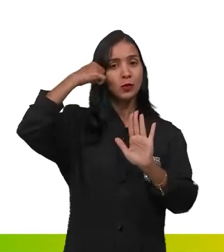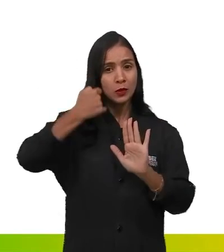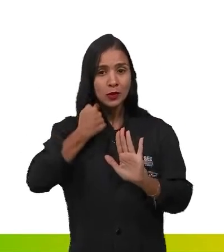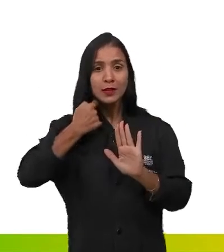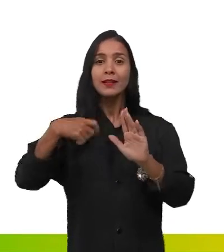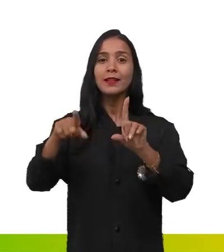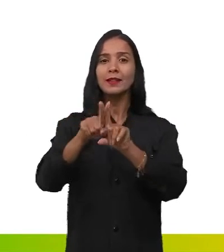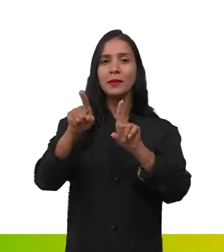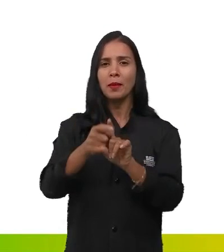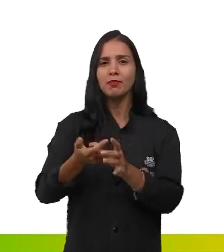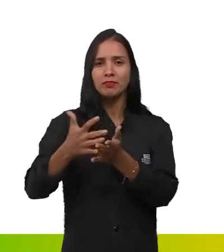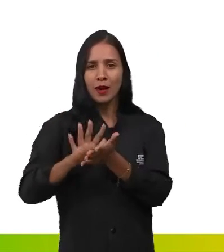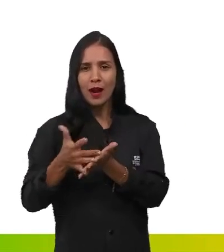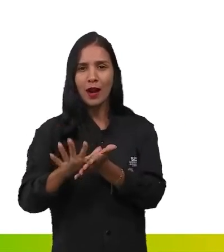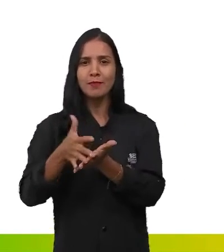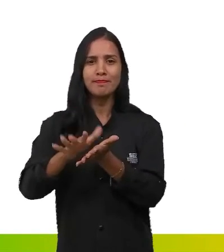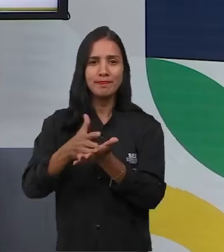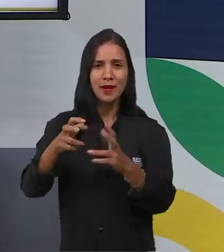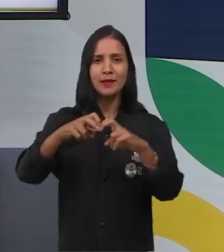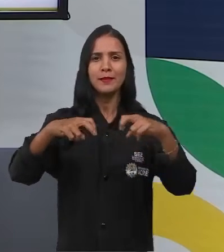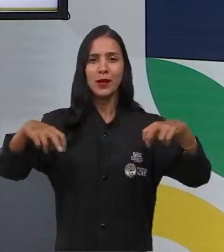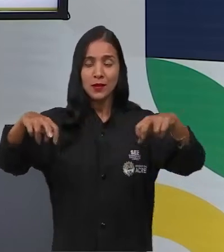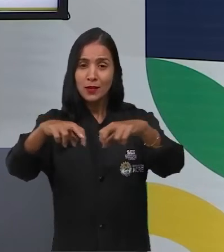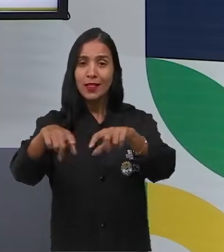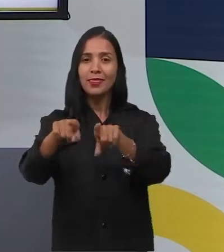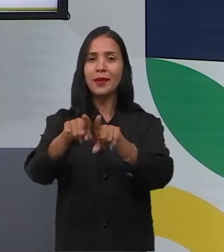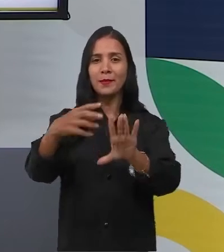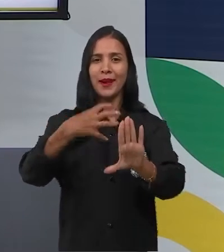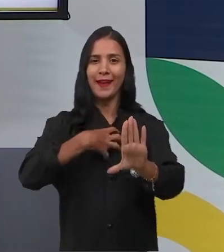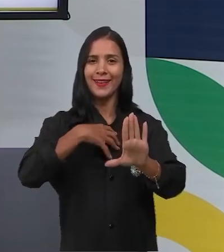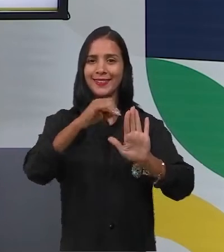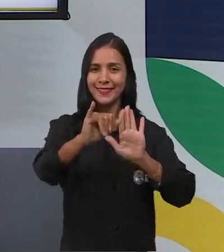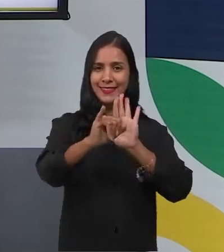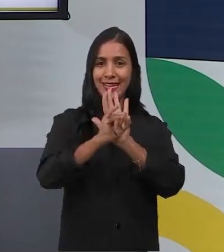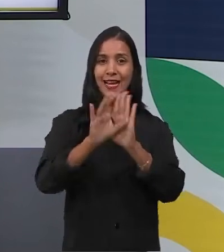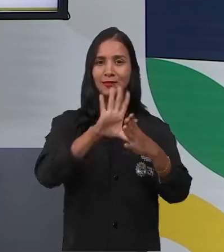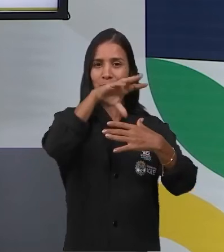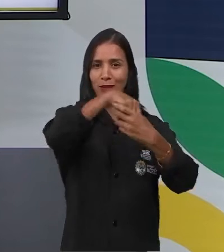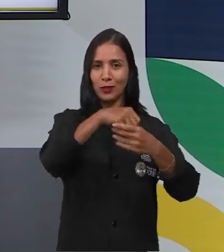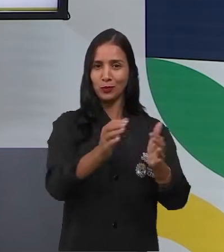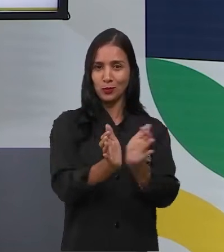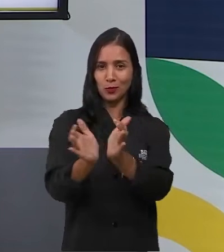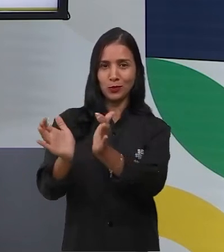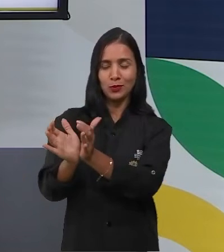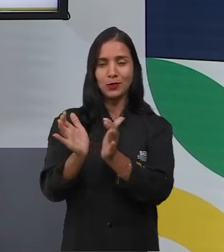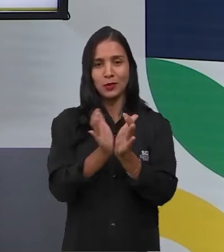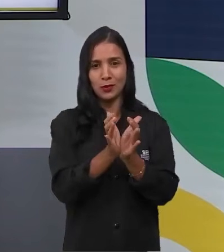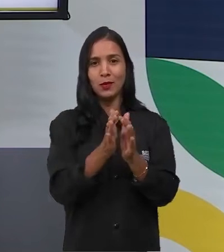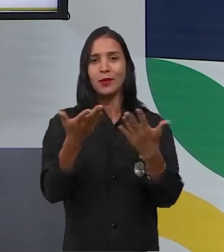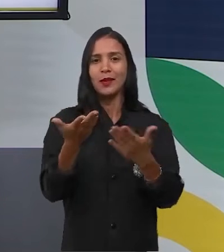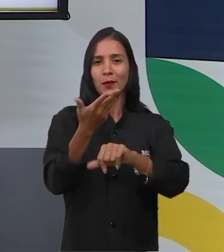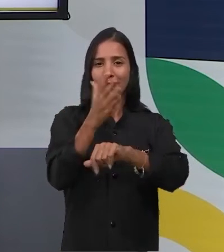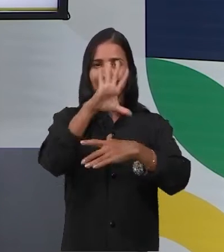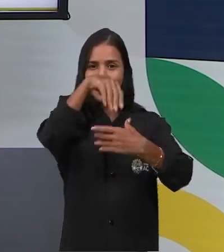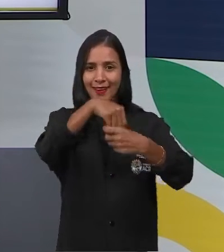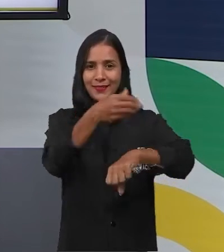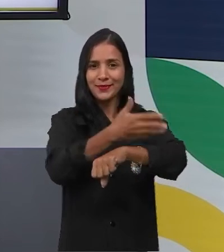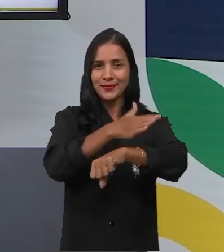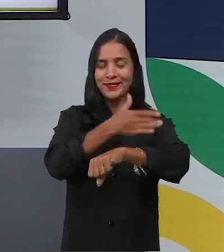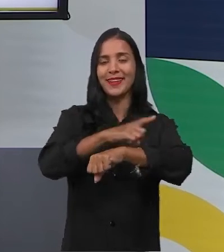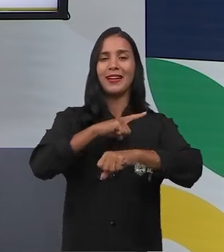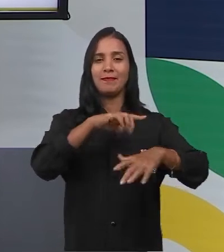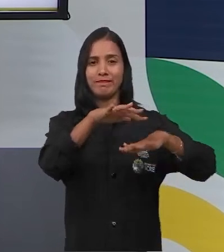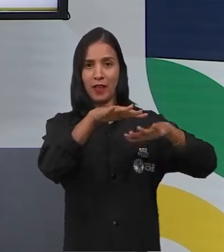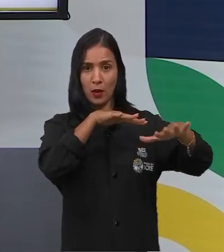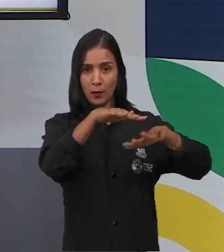celebração comunitária e afirmação de pertencimento. Então aqui a gente entende que dentro da prática tem o